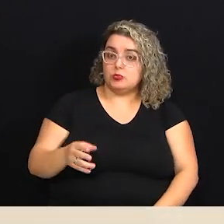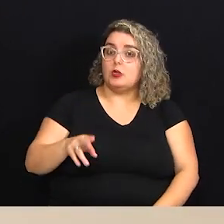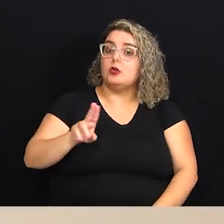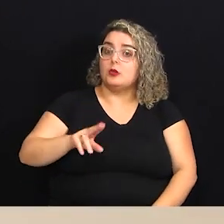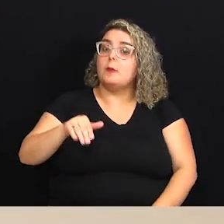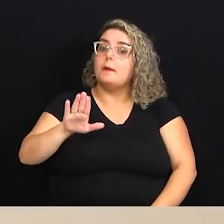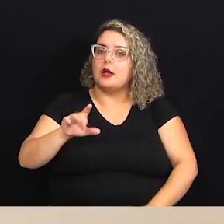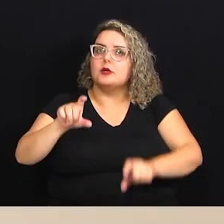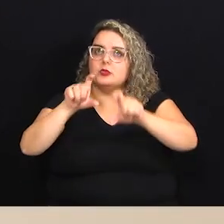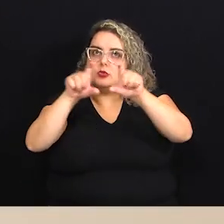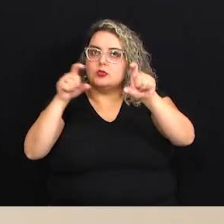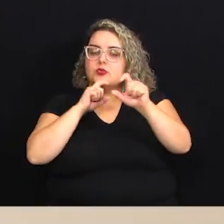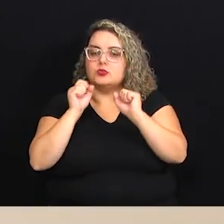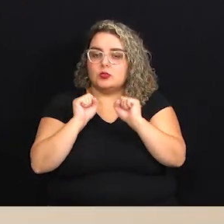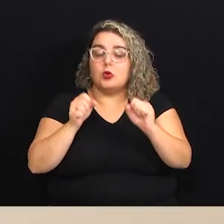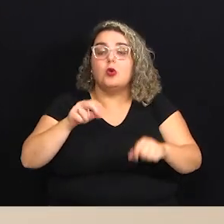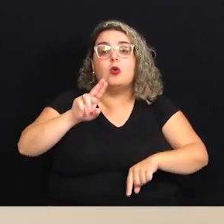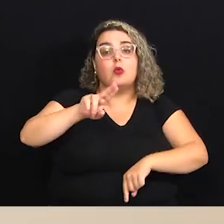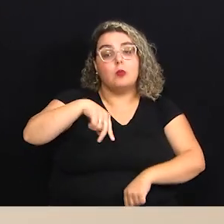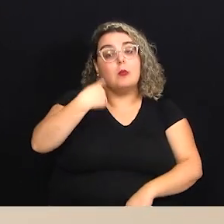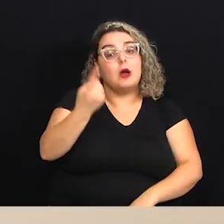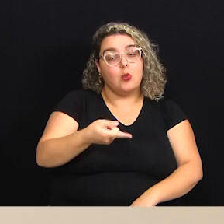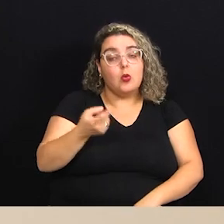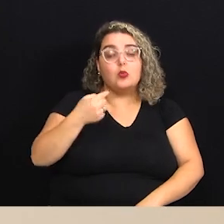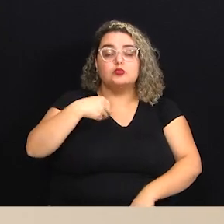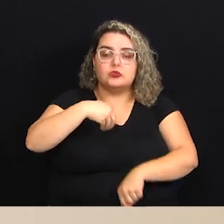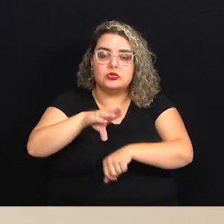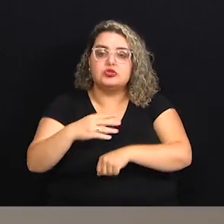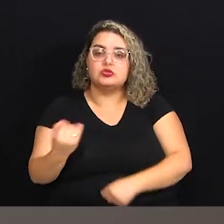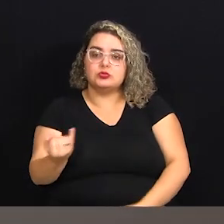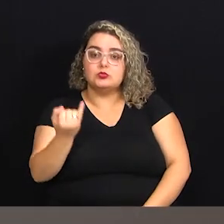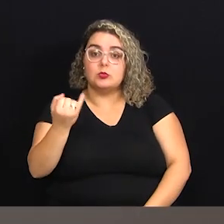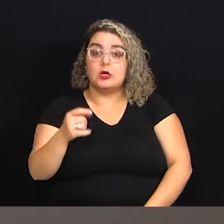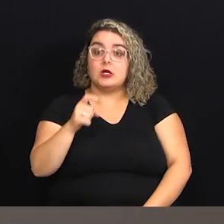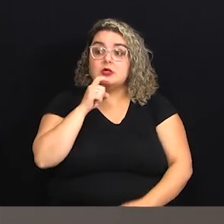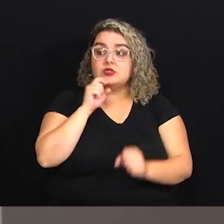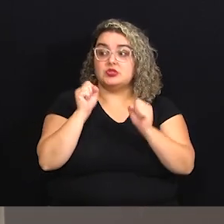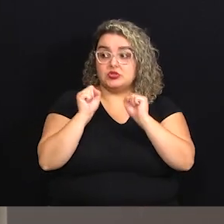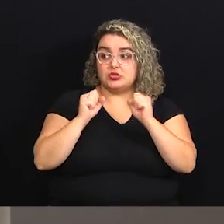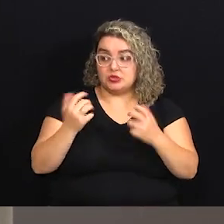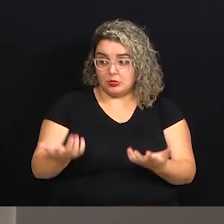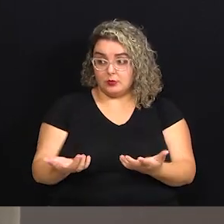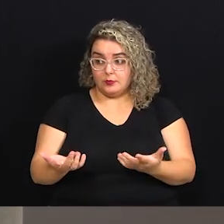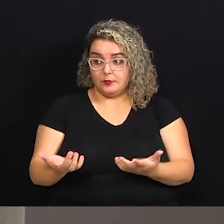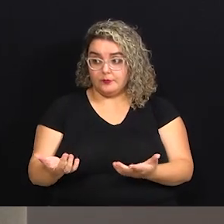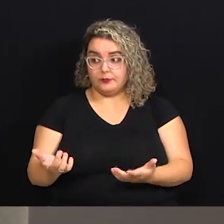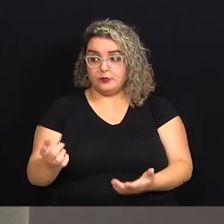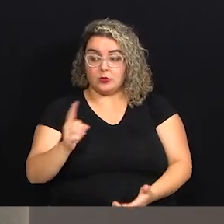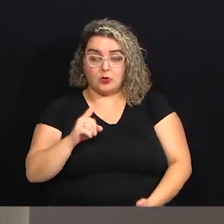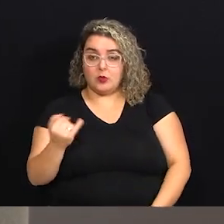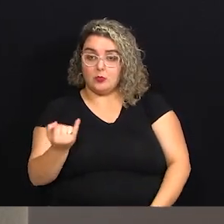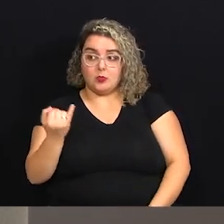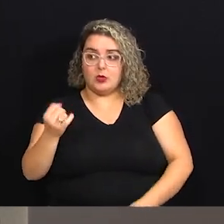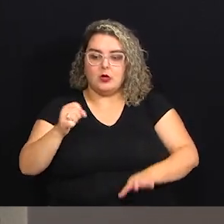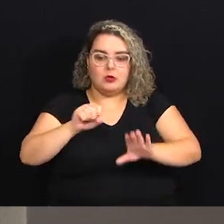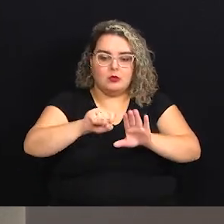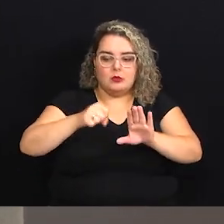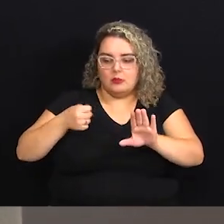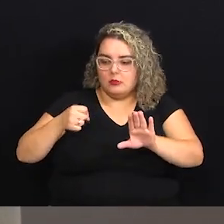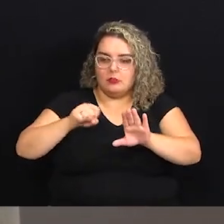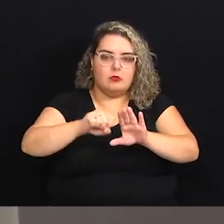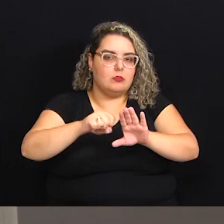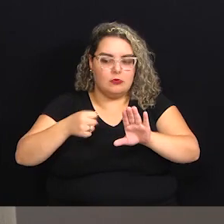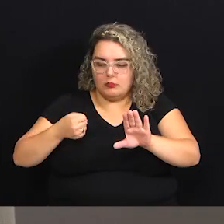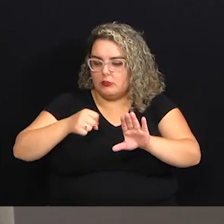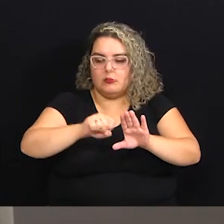utilizar mais o ar-condicionado. Outra dica importante é com relação à geladeira. Não é interessante que você abra